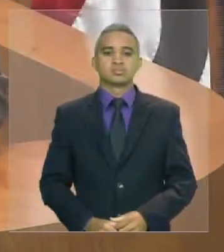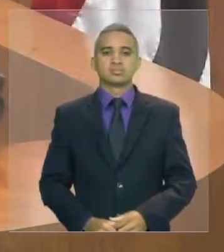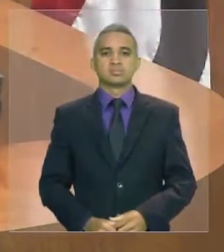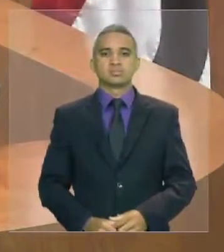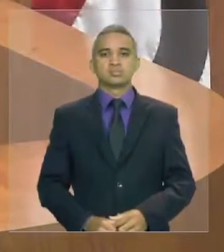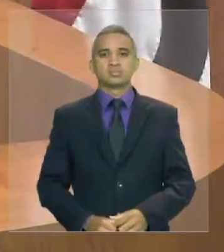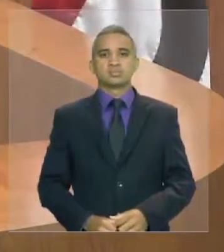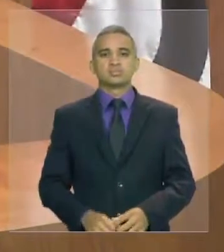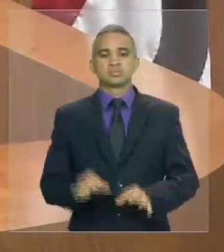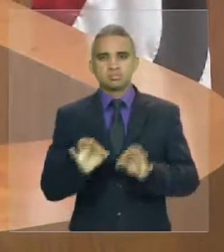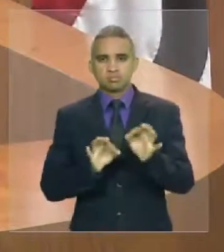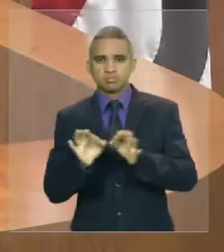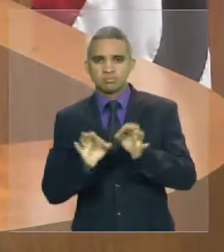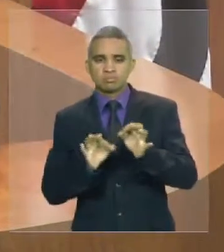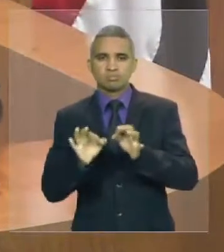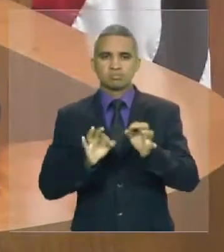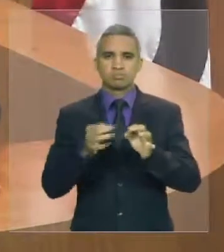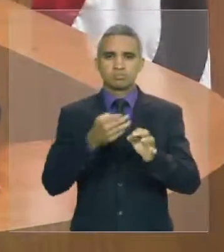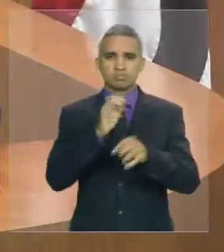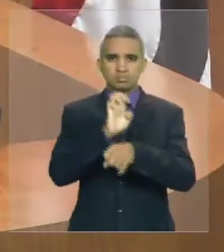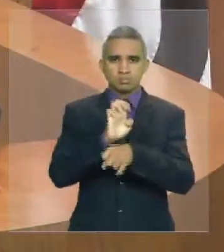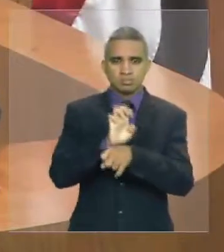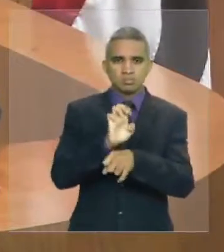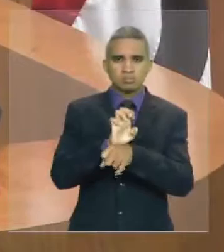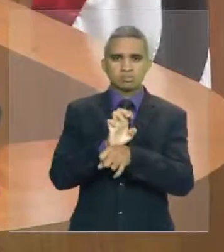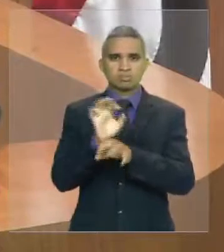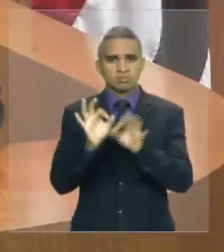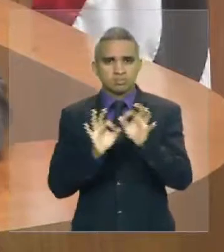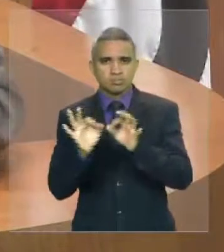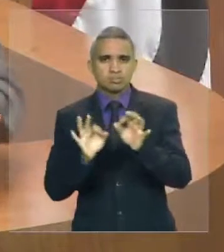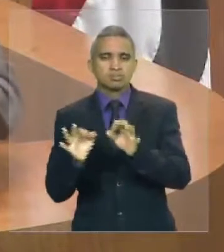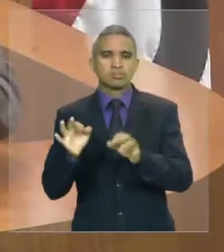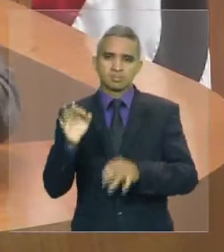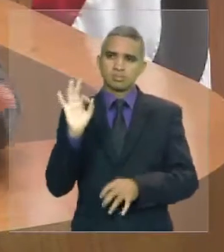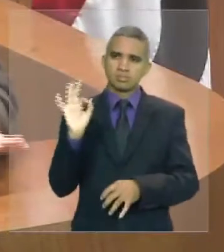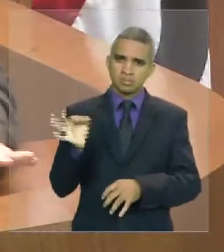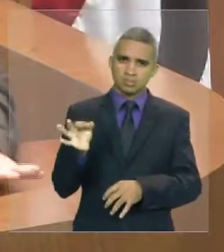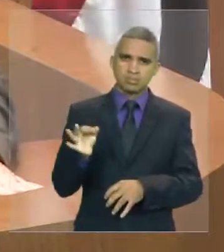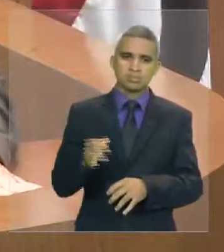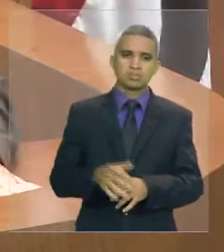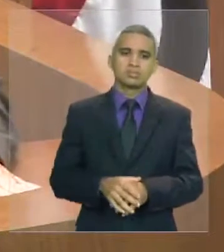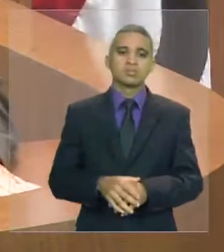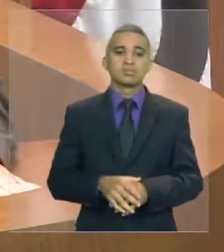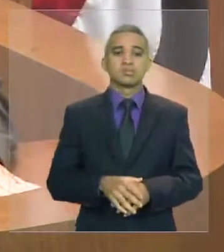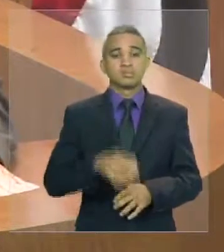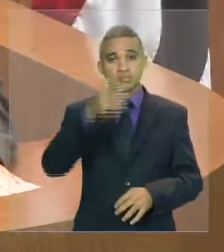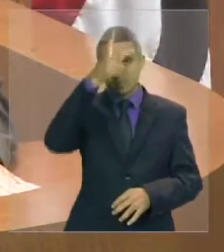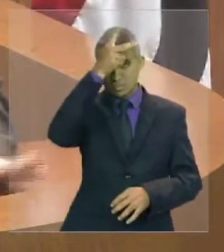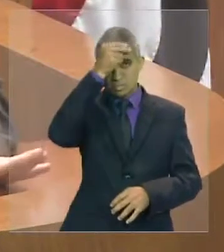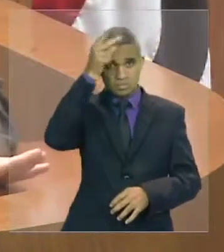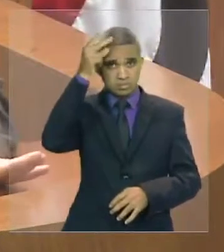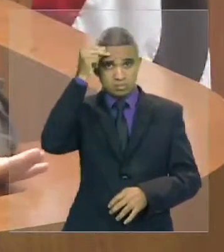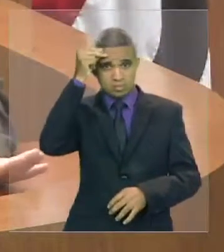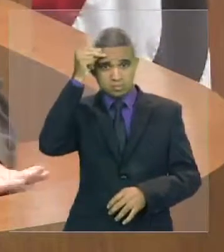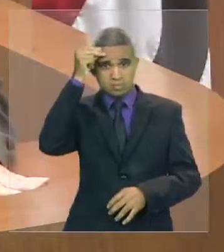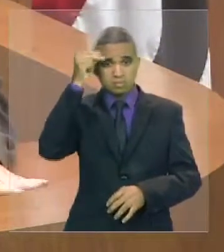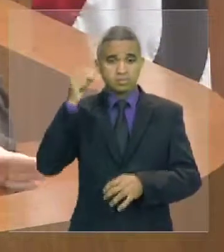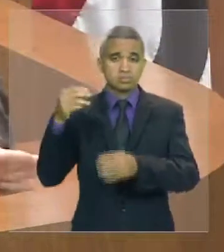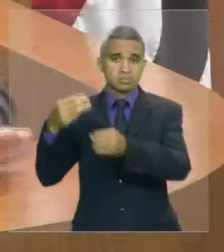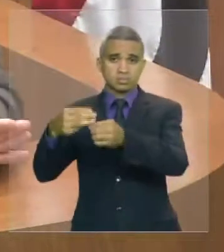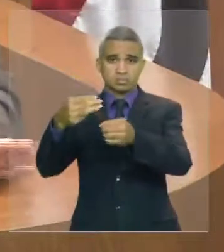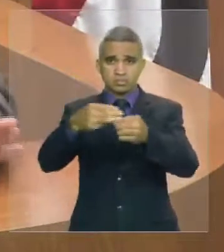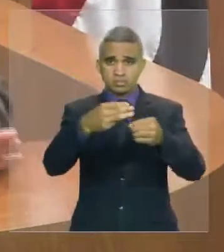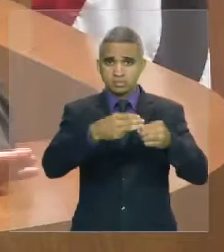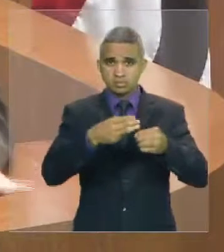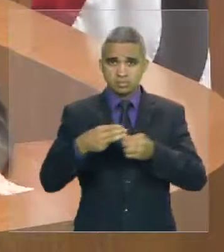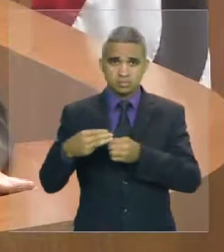ajeitou a casa. É assim que se faz. Quem foi prefeito aqui, os municípios sabem, quando